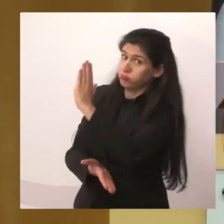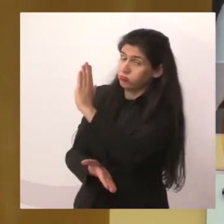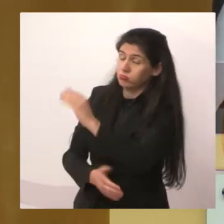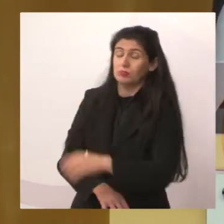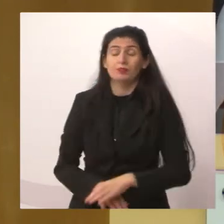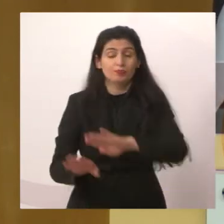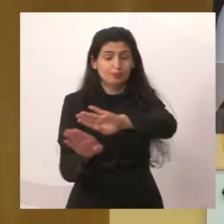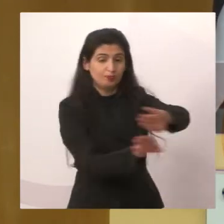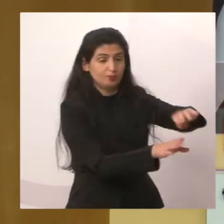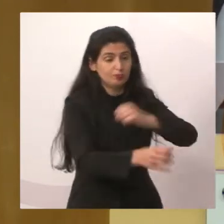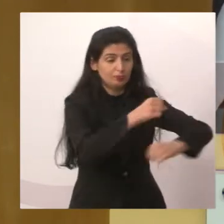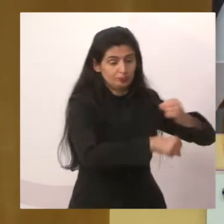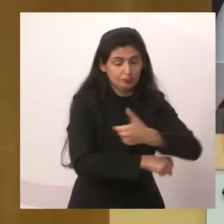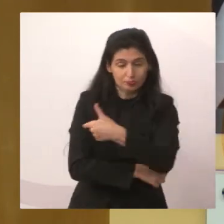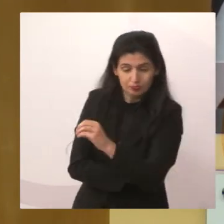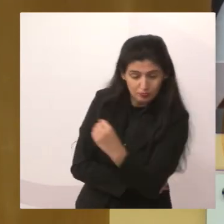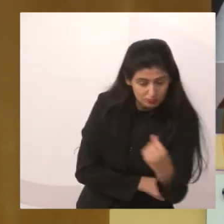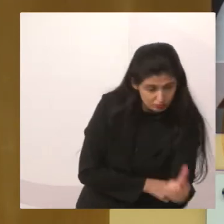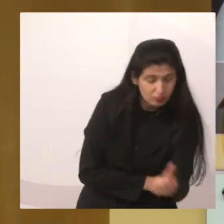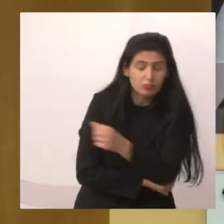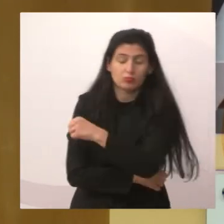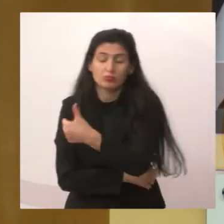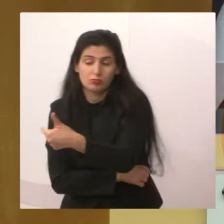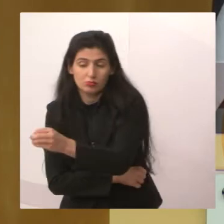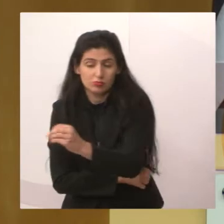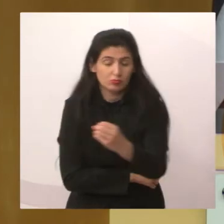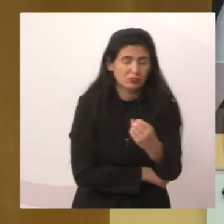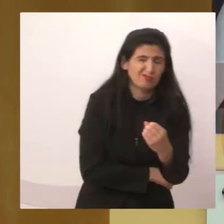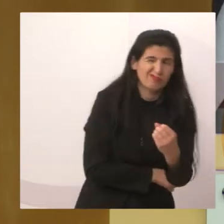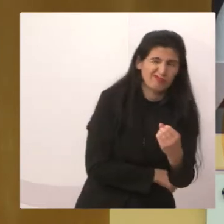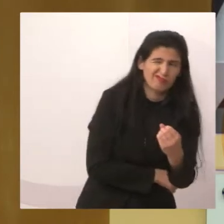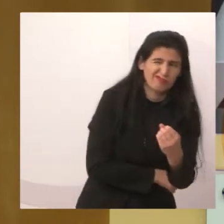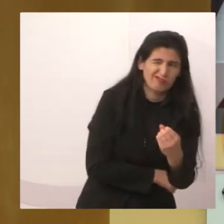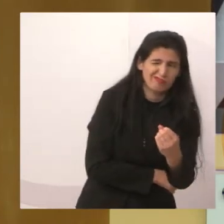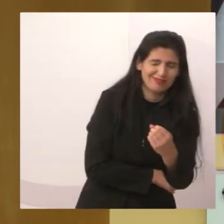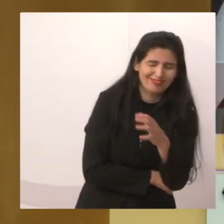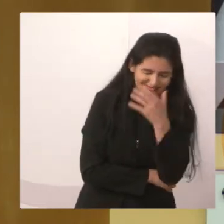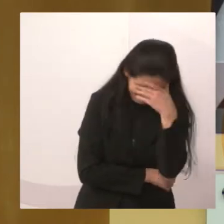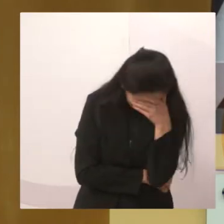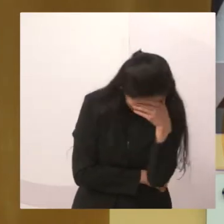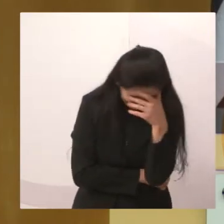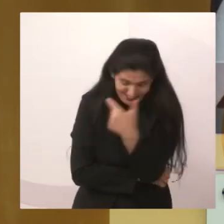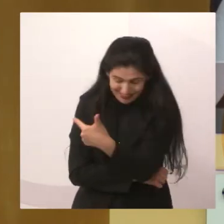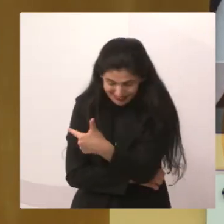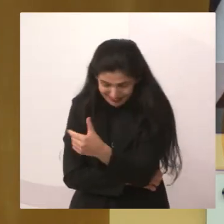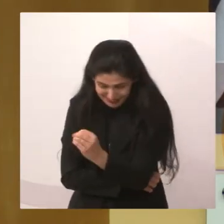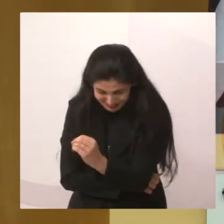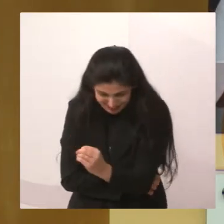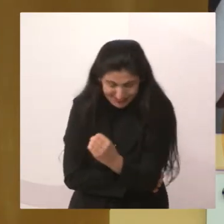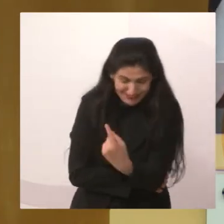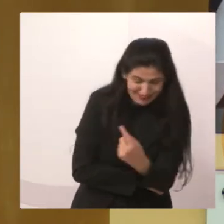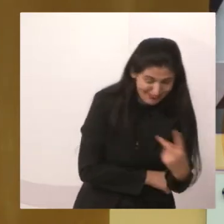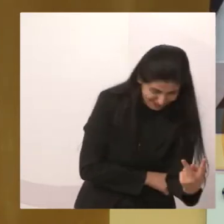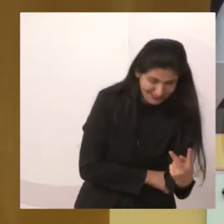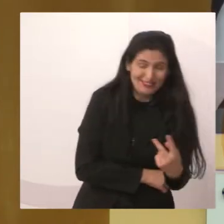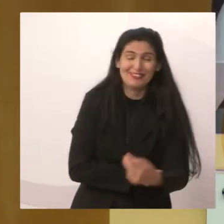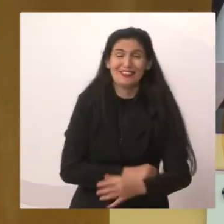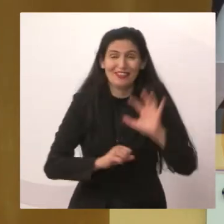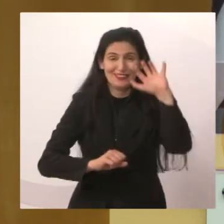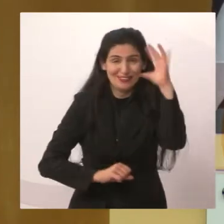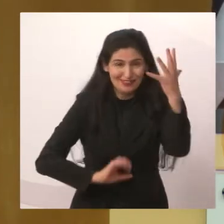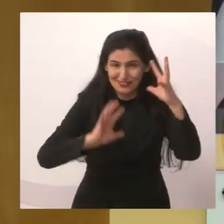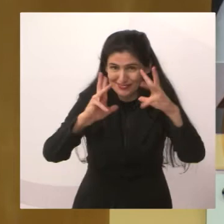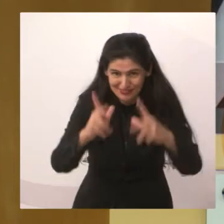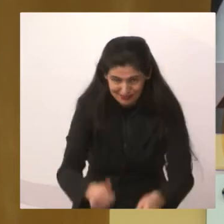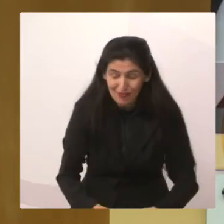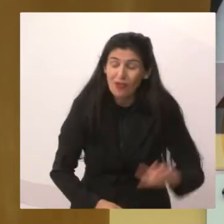de 2006, 2011 e 2012, aconteceu exatamente isso que eu expliquei para vocês. Os